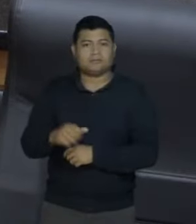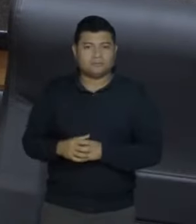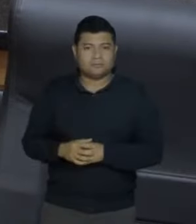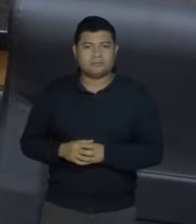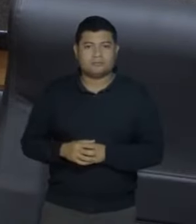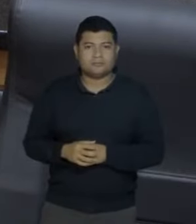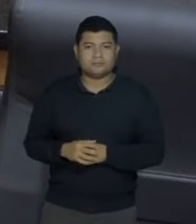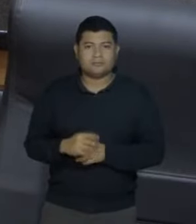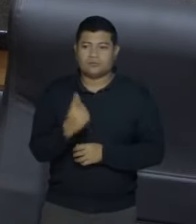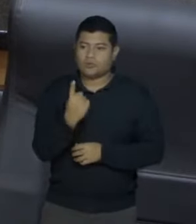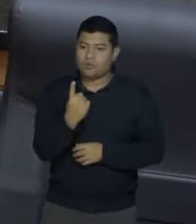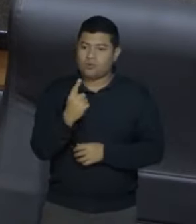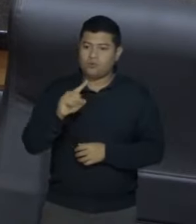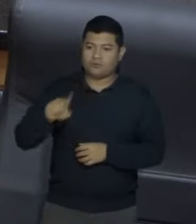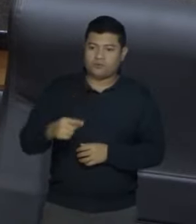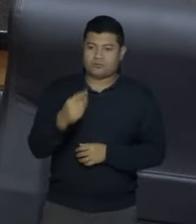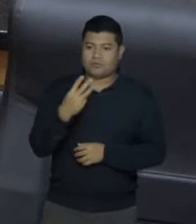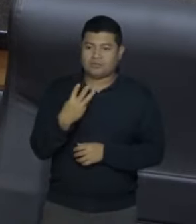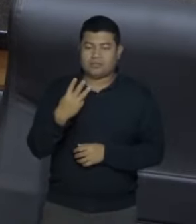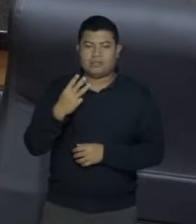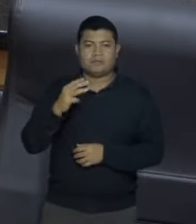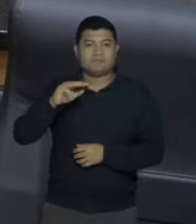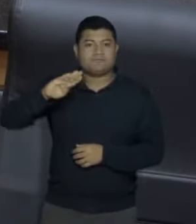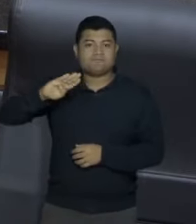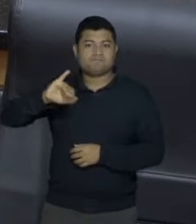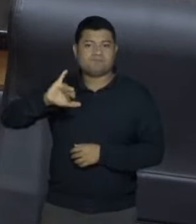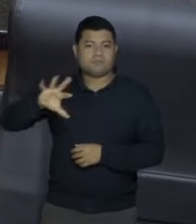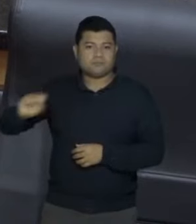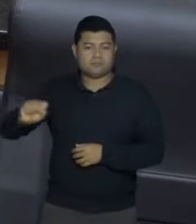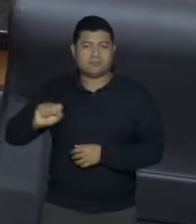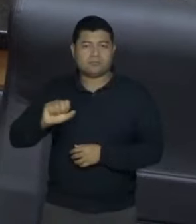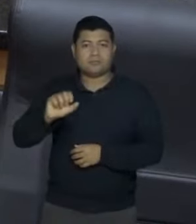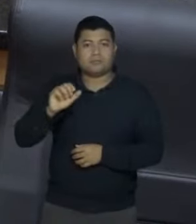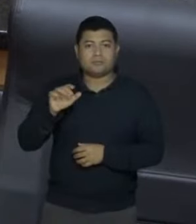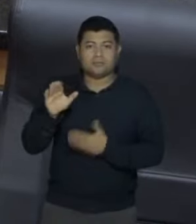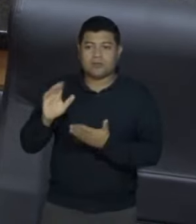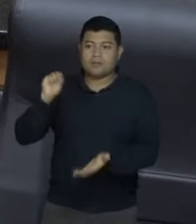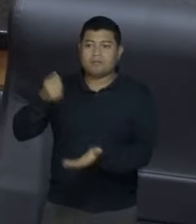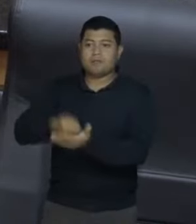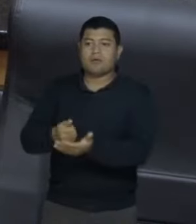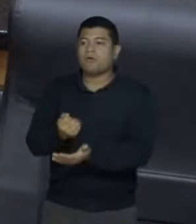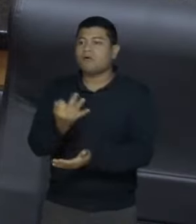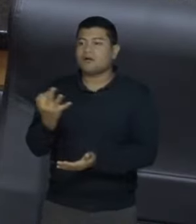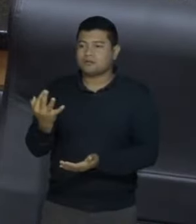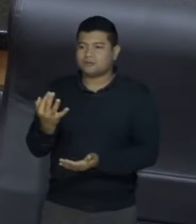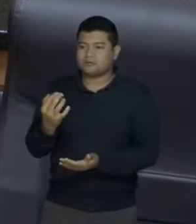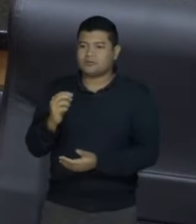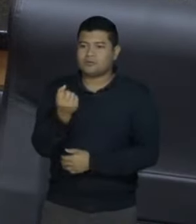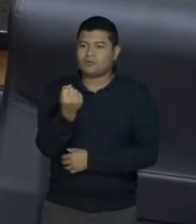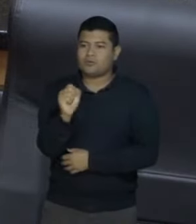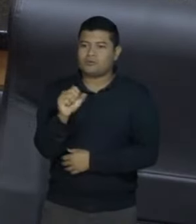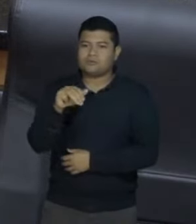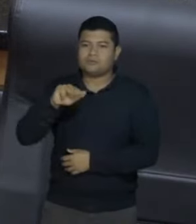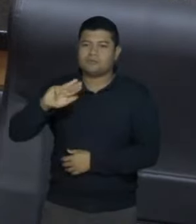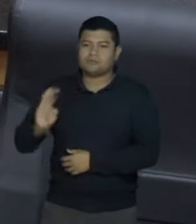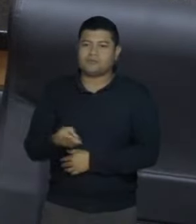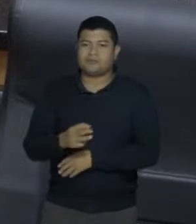330 milhões sabe quanto ele pagou 8 milhões desse 1